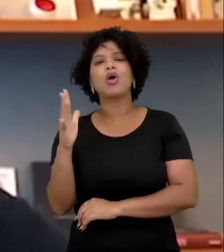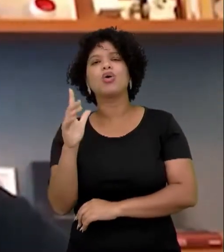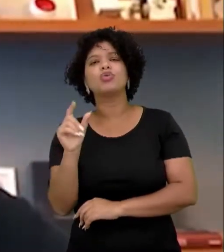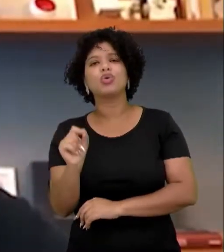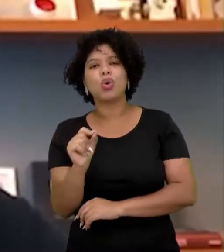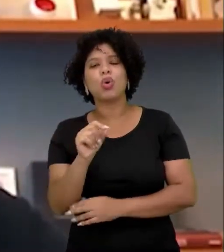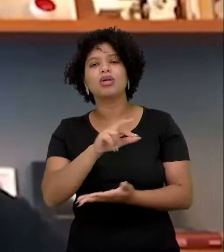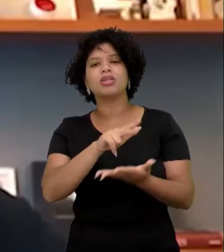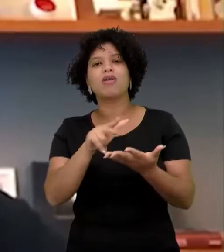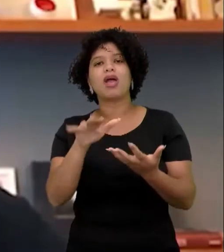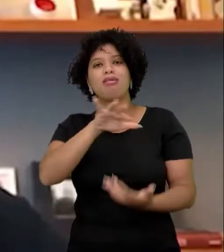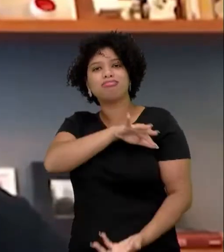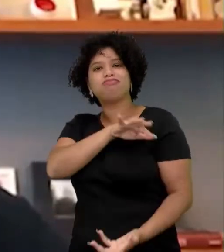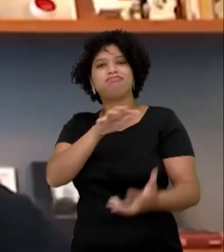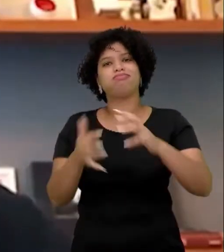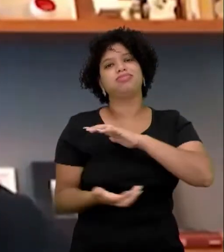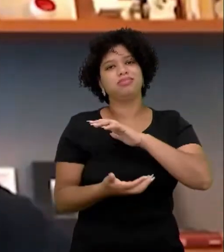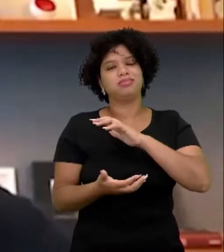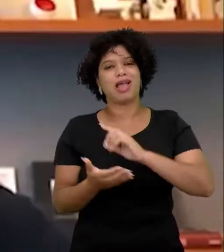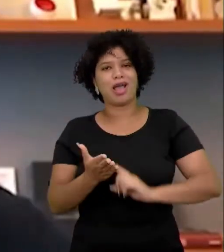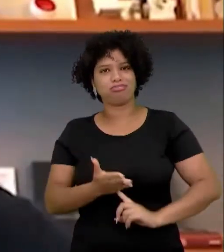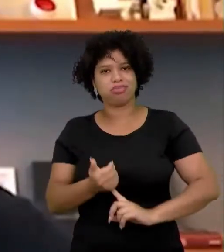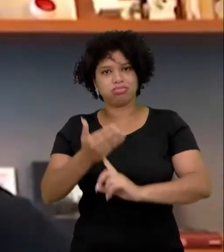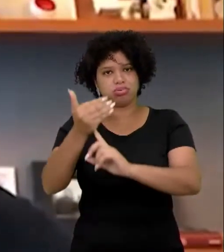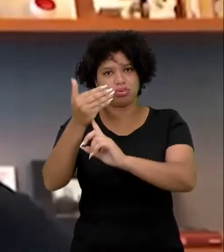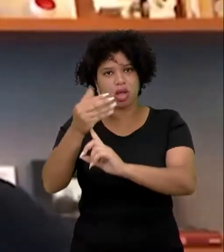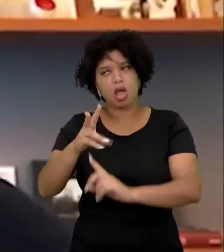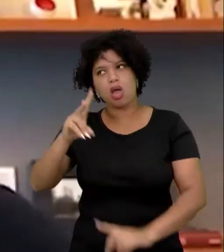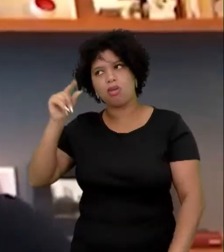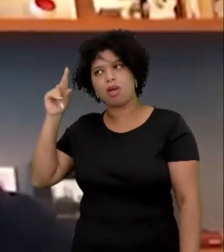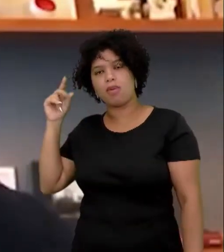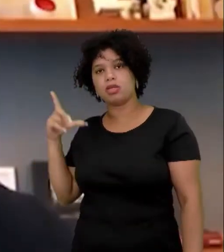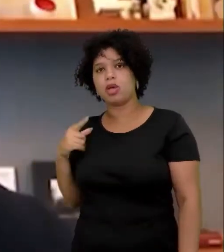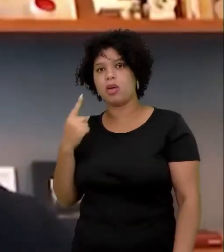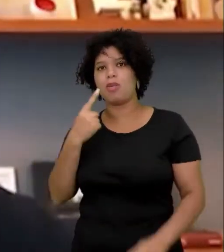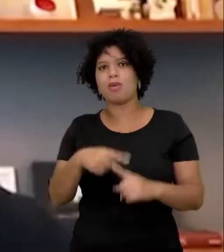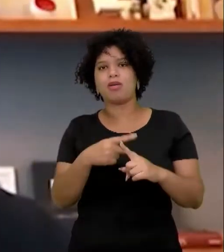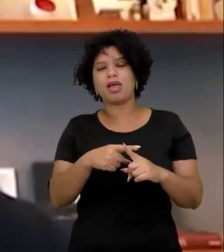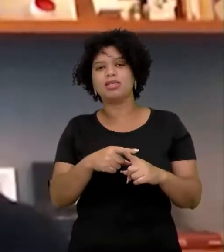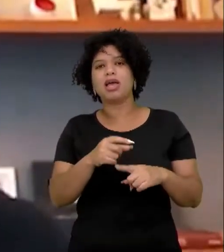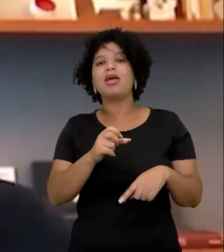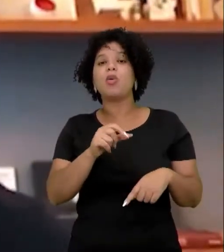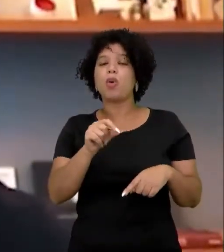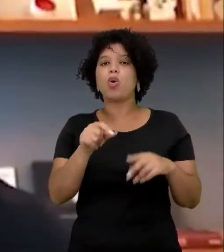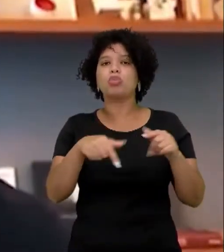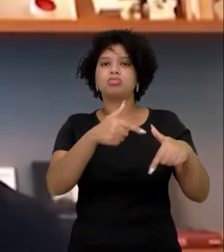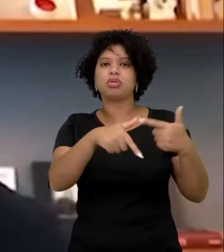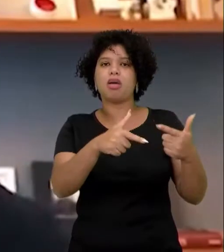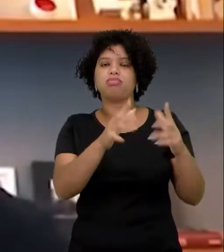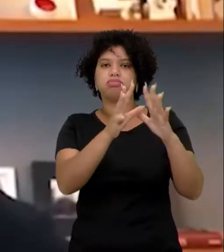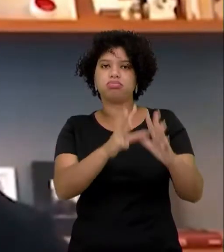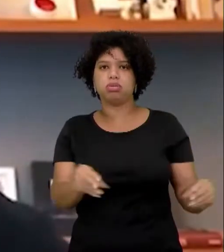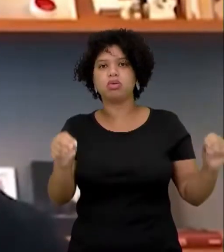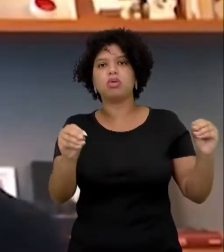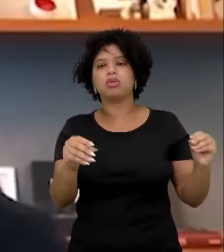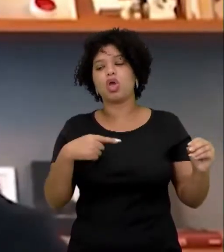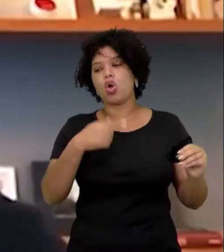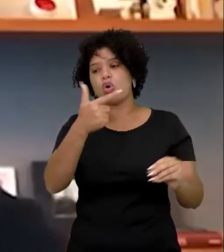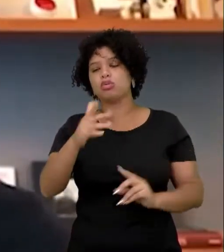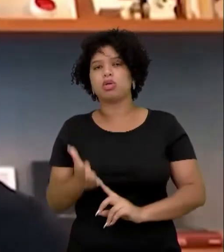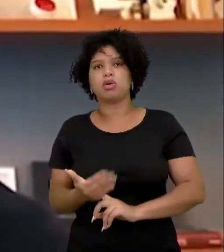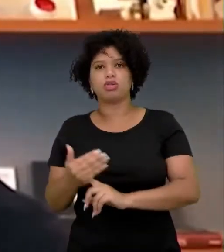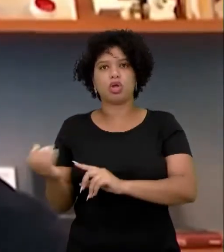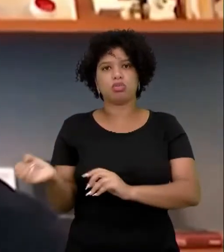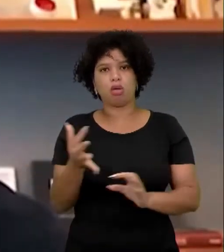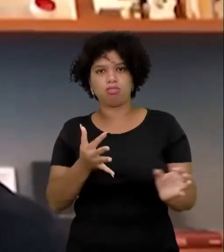em toda a revolução tecnológica, porque sempre a destruição dos empregos é mais clara. Quando surge uma tecnologia nova que